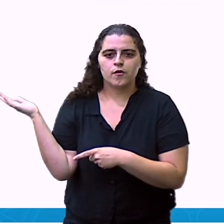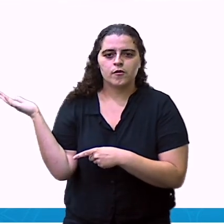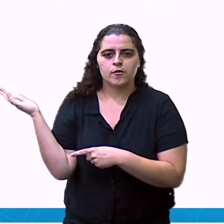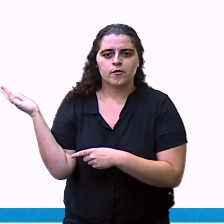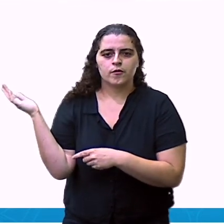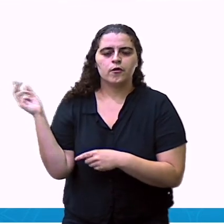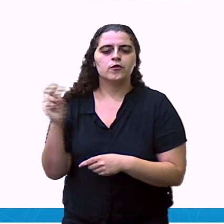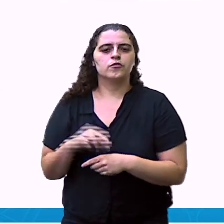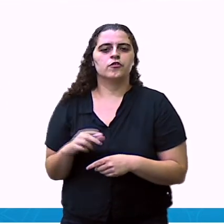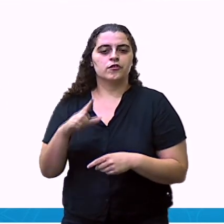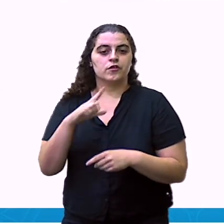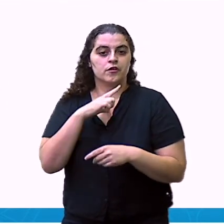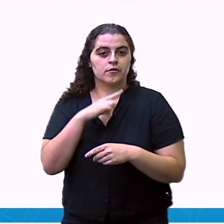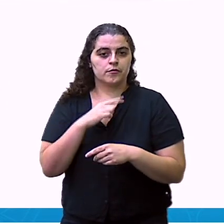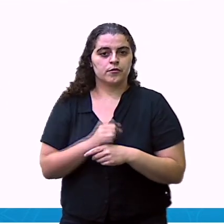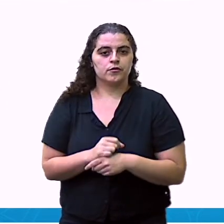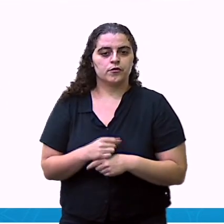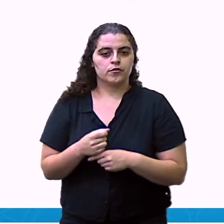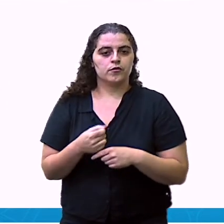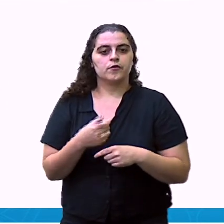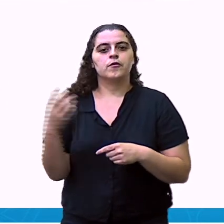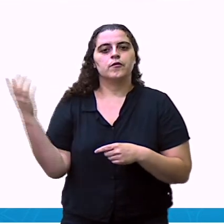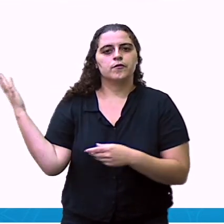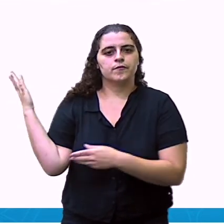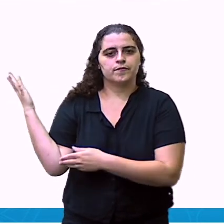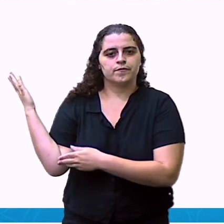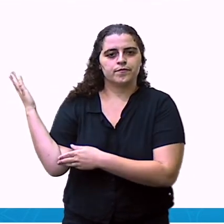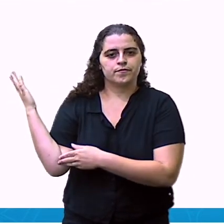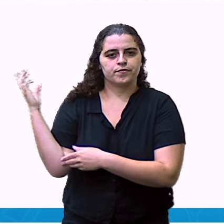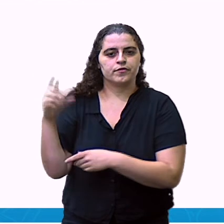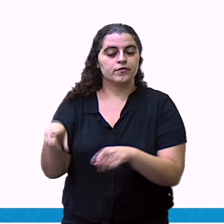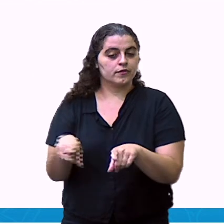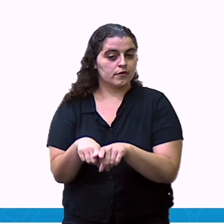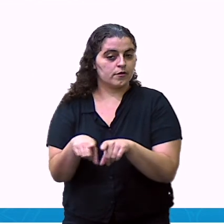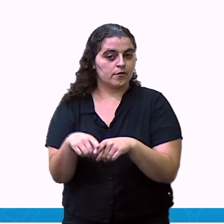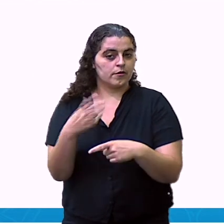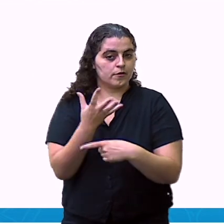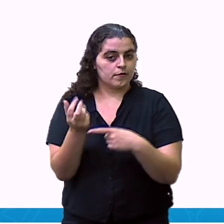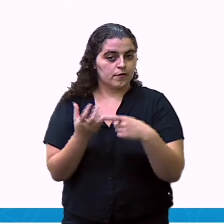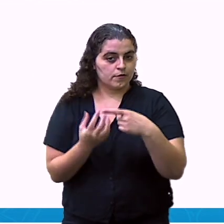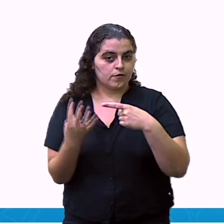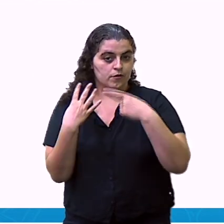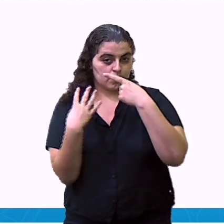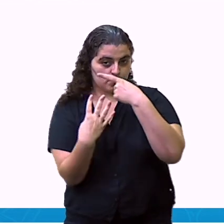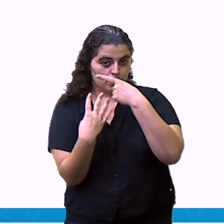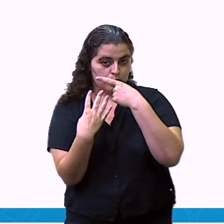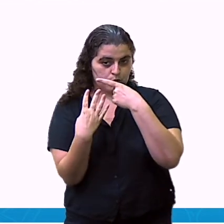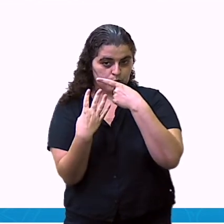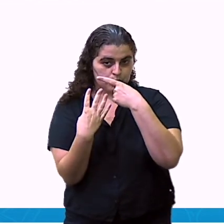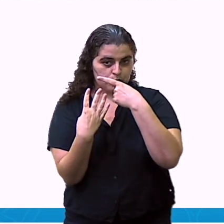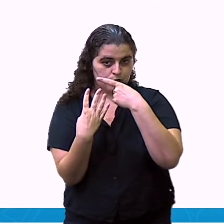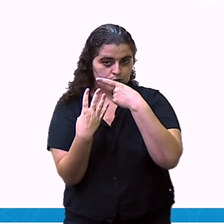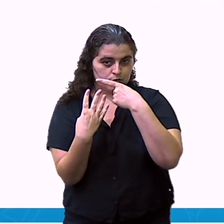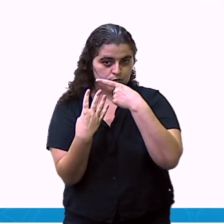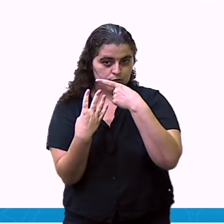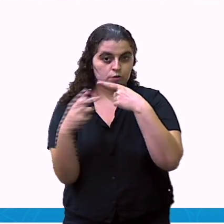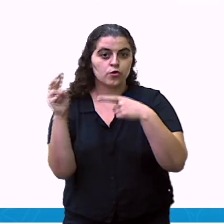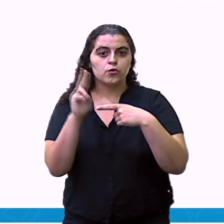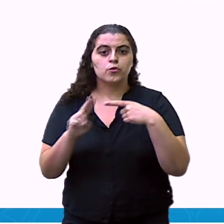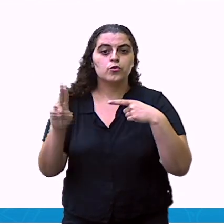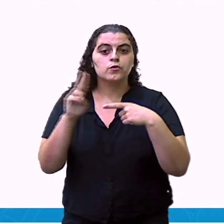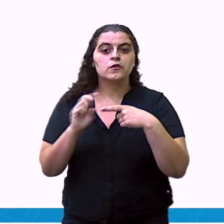azul, nós temos então uma fração que foi também fracionada em 4 partes, o denominador, e